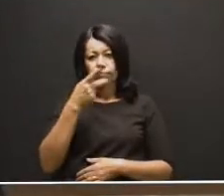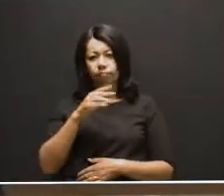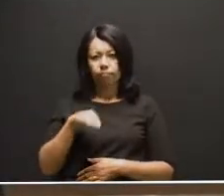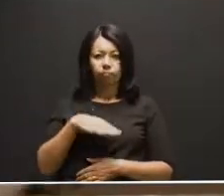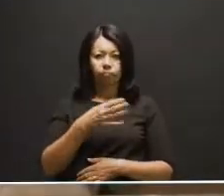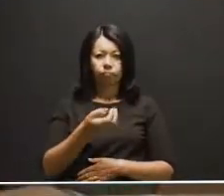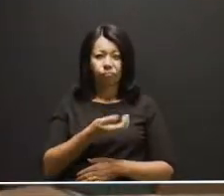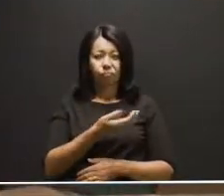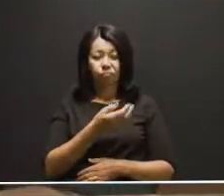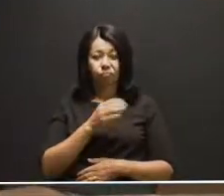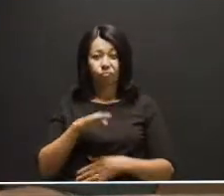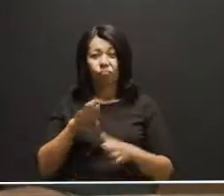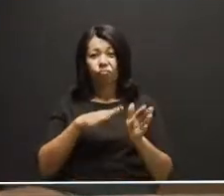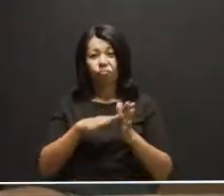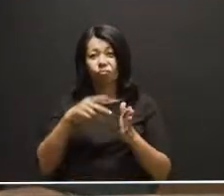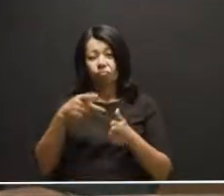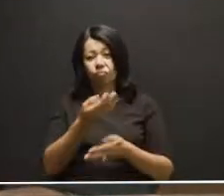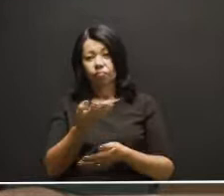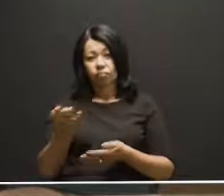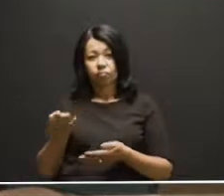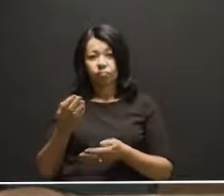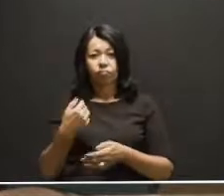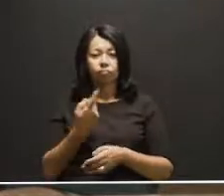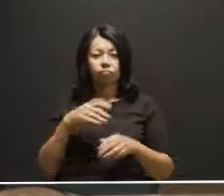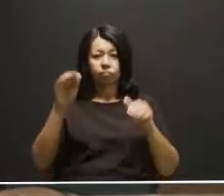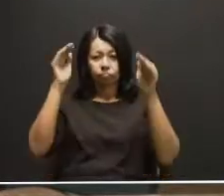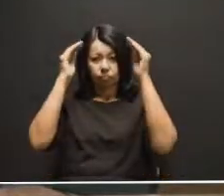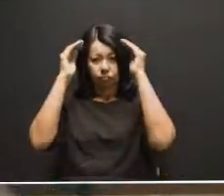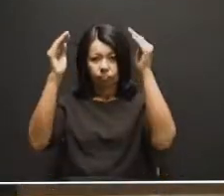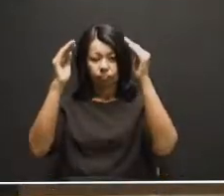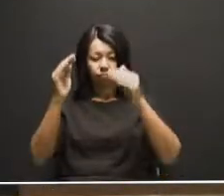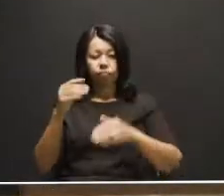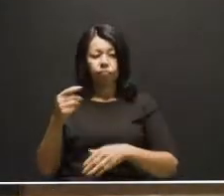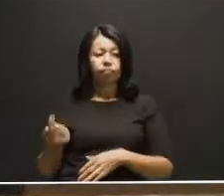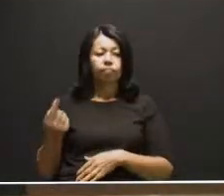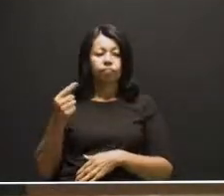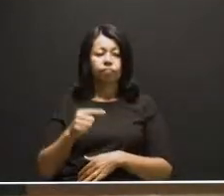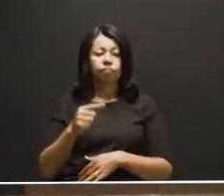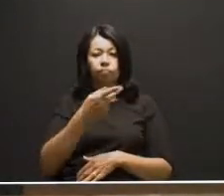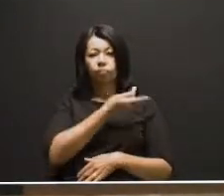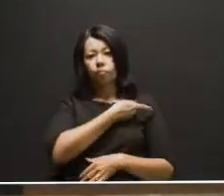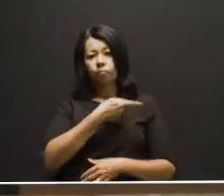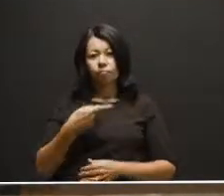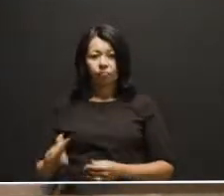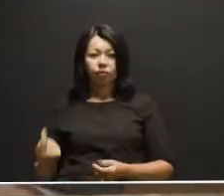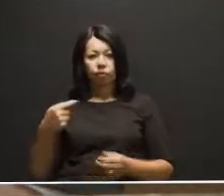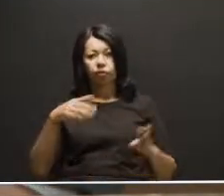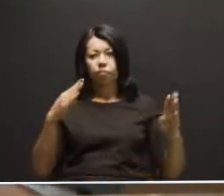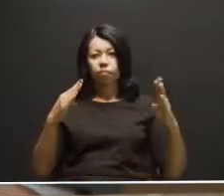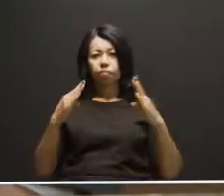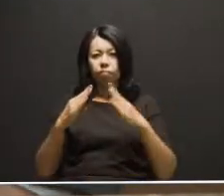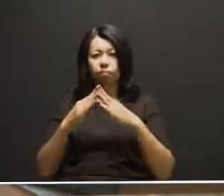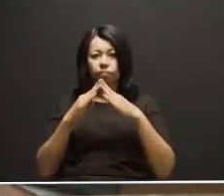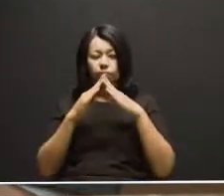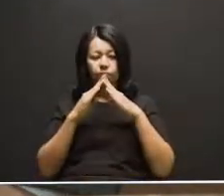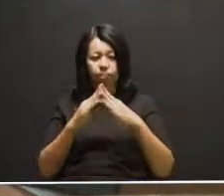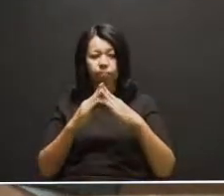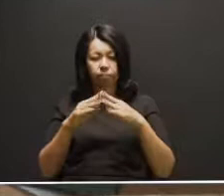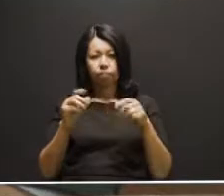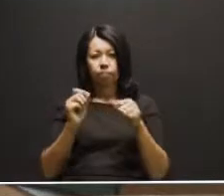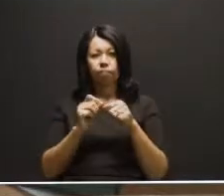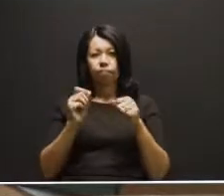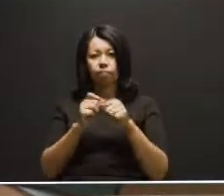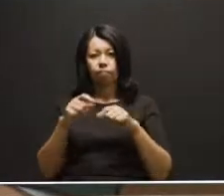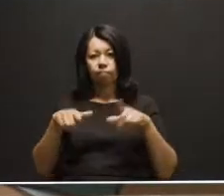vocês para nós é uma grande honra não aqui do nosso presidente aqui nesta casa que tem feito um trabalho